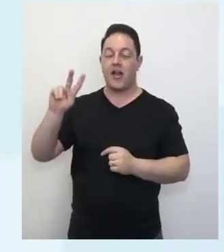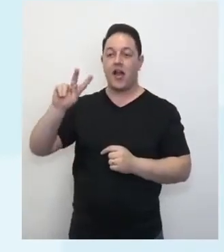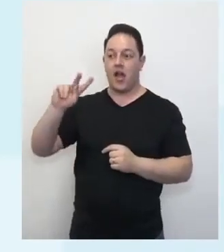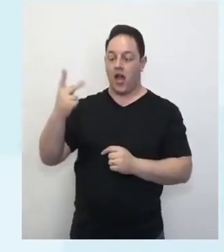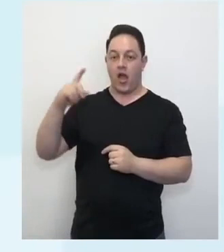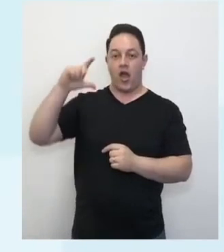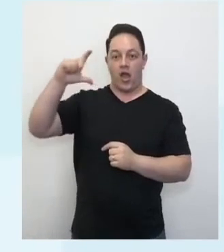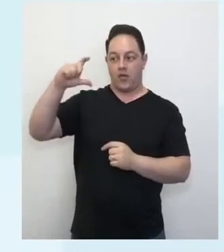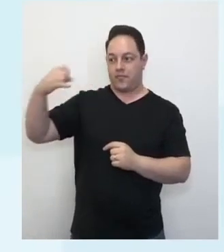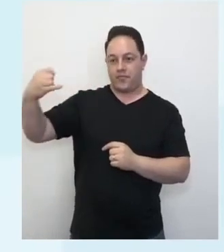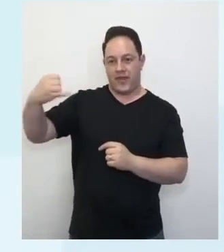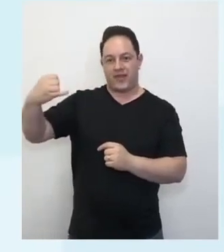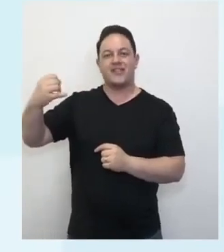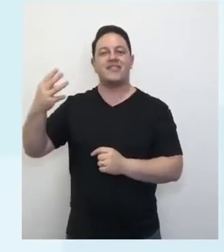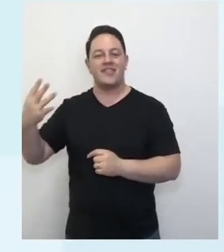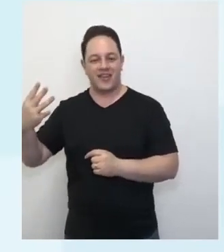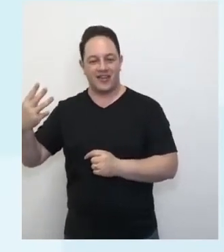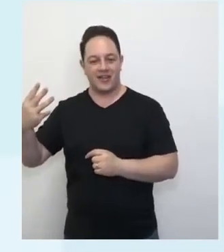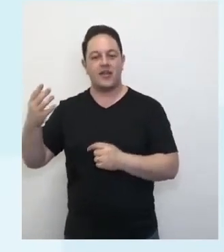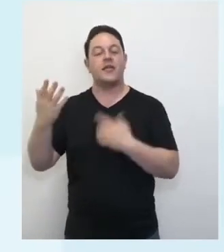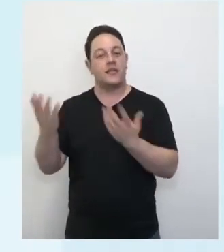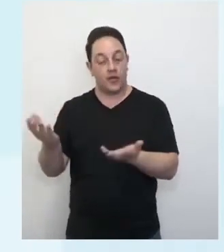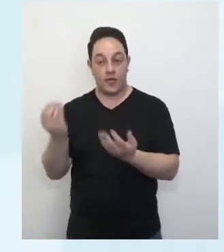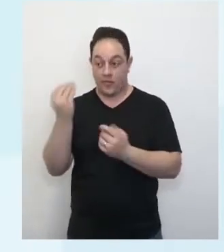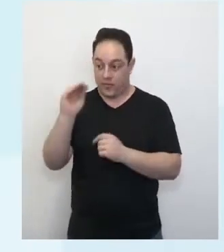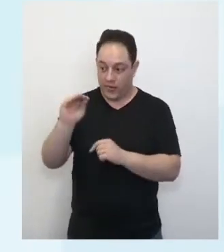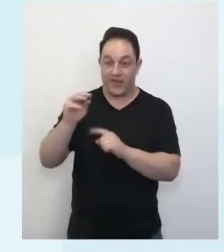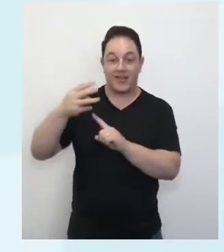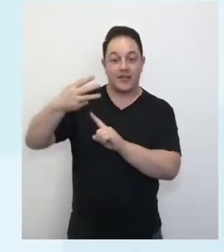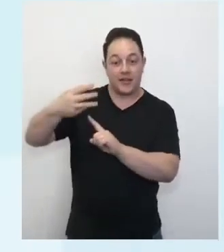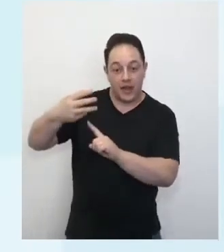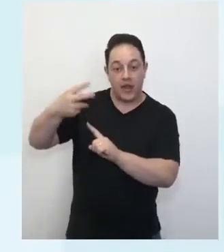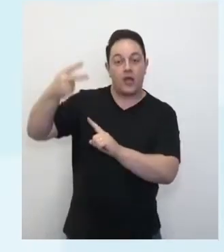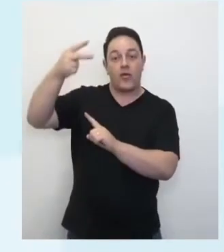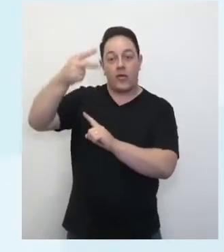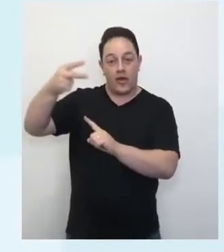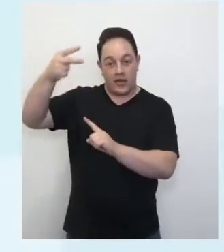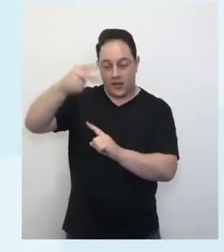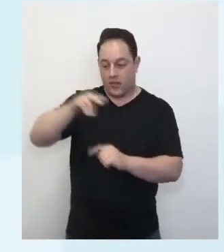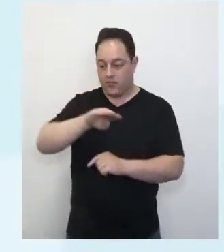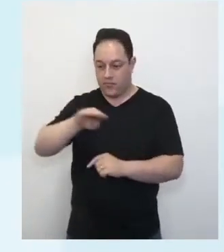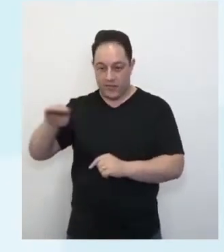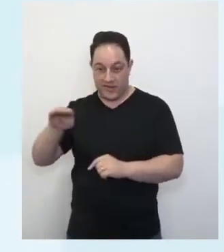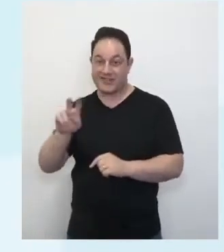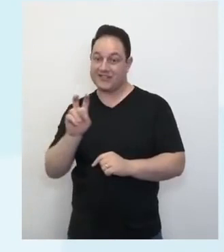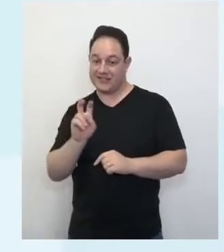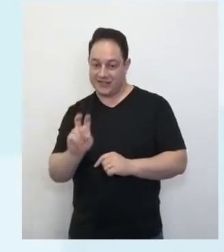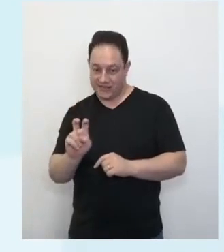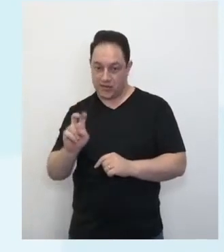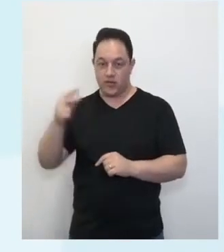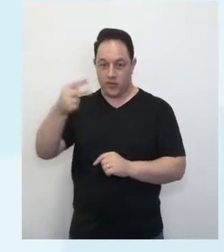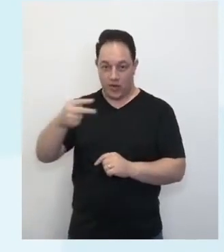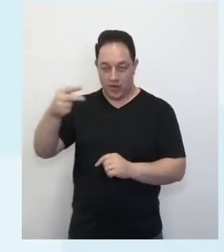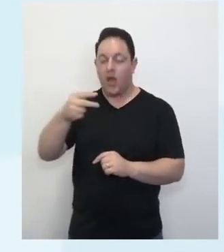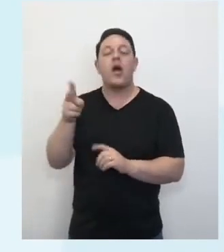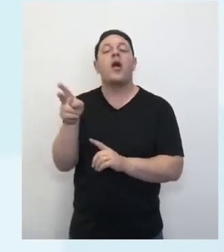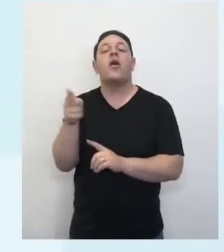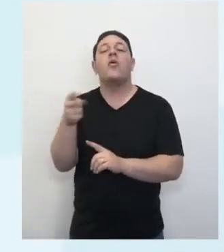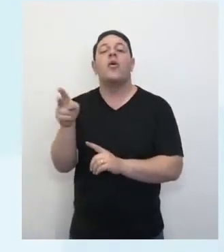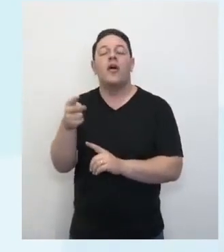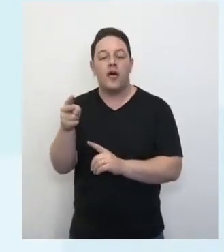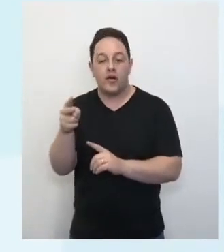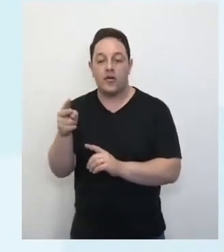três então eu vou ter 3 ao quadrado 15 ao quadrado =